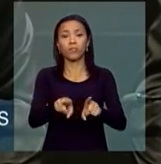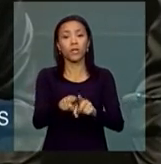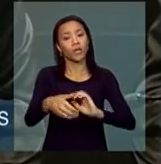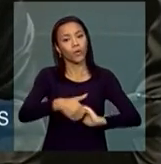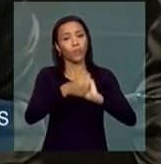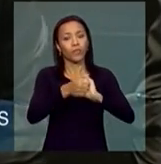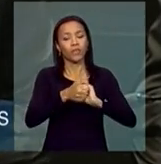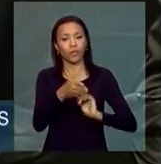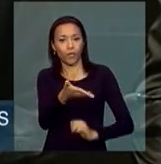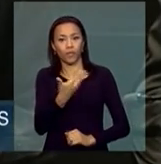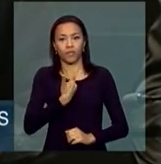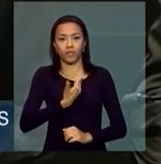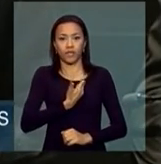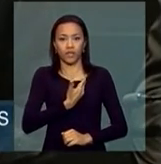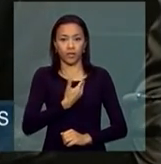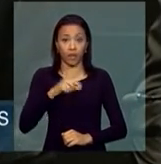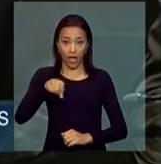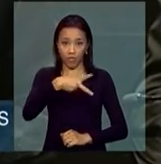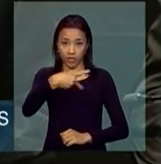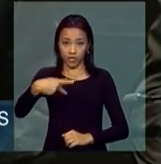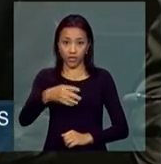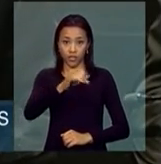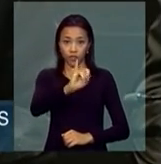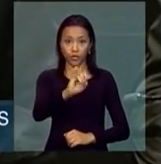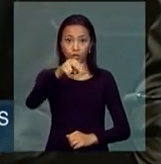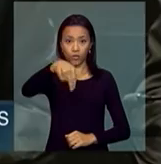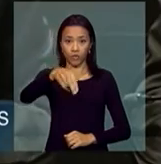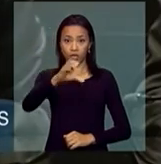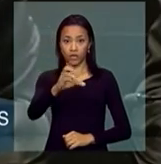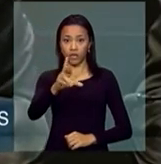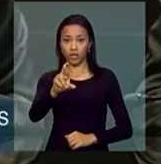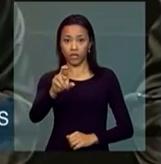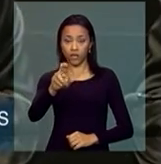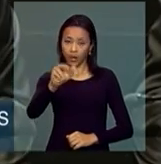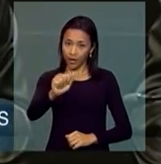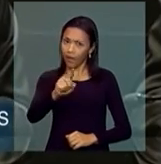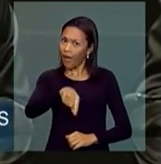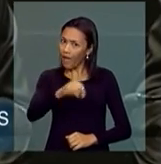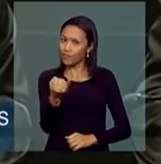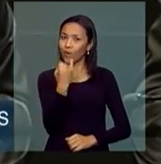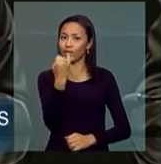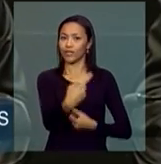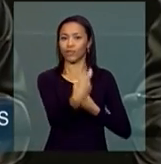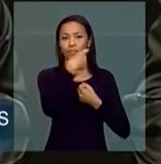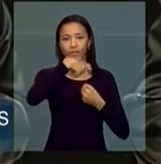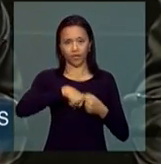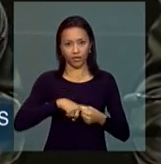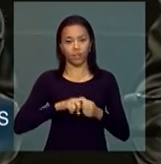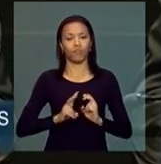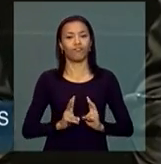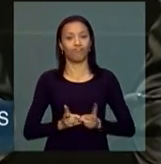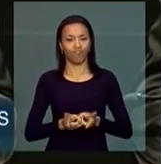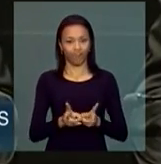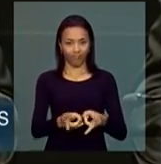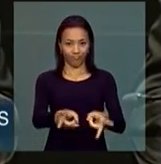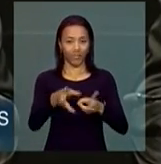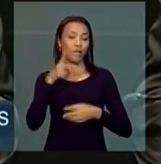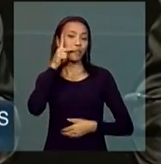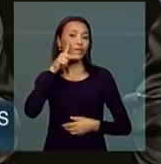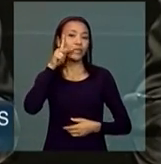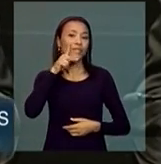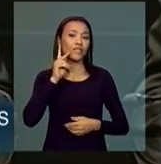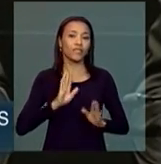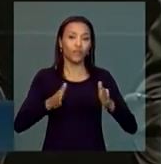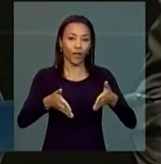também o meu colega, presidente do INCRA, muito importante ter o INCRA emparcerado na nossa política agrícola e ter o